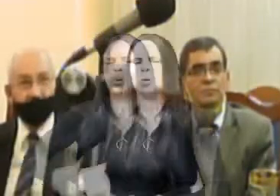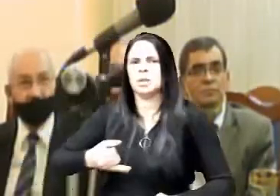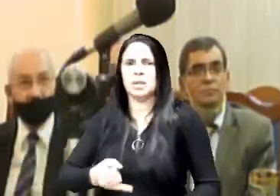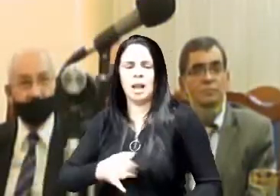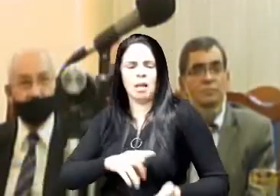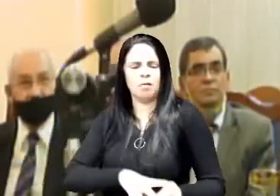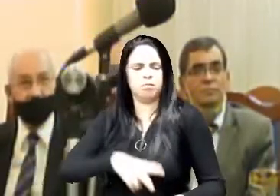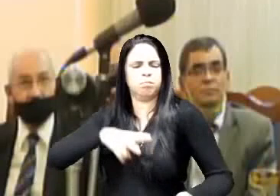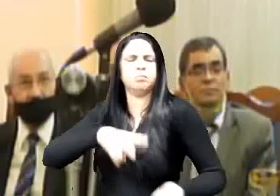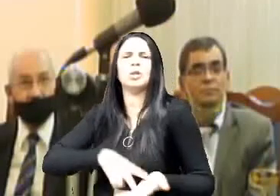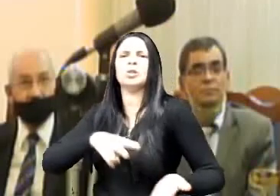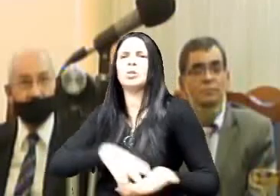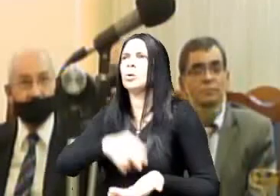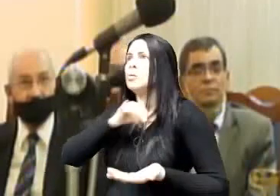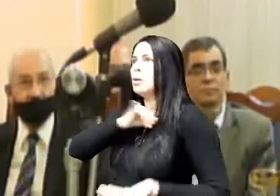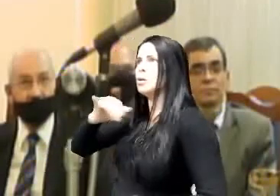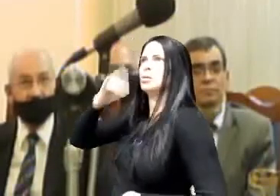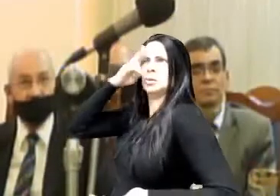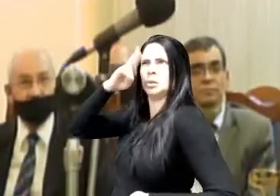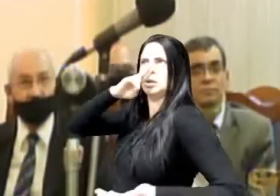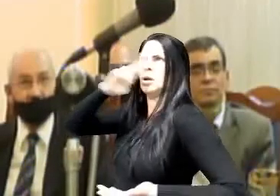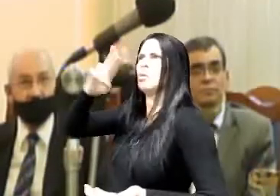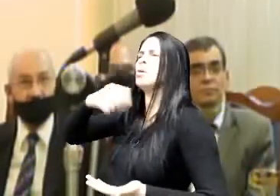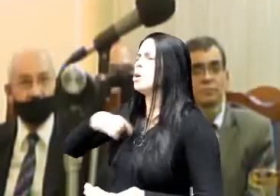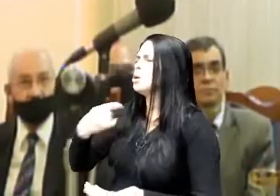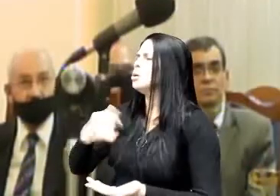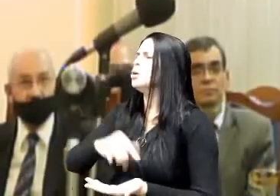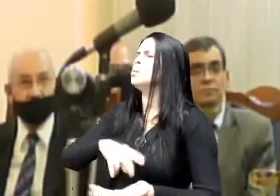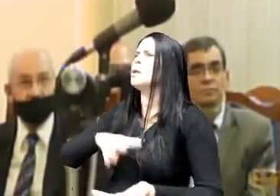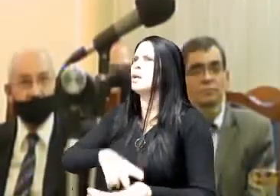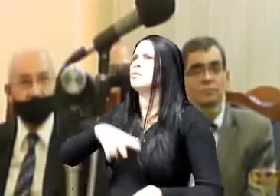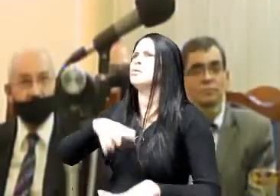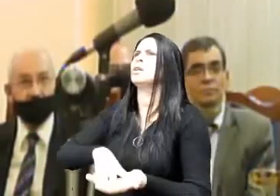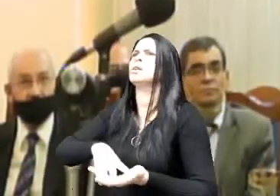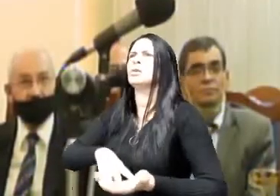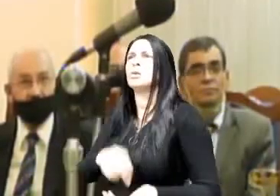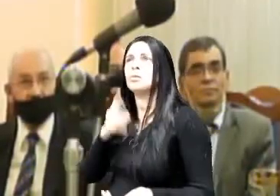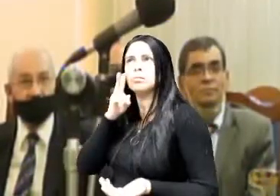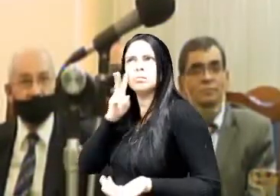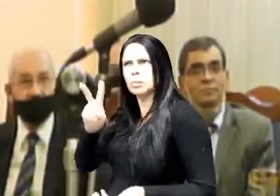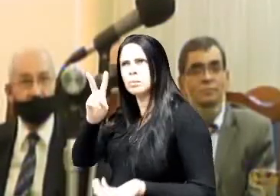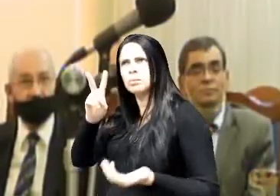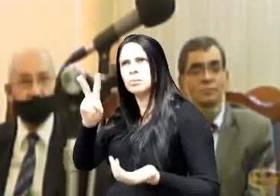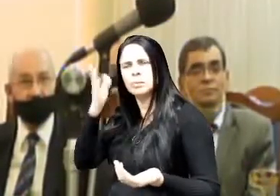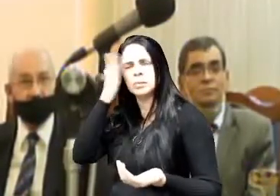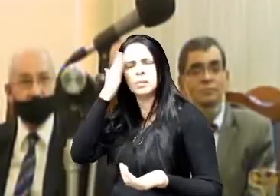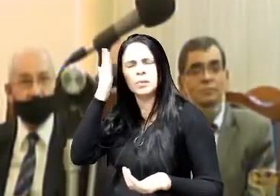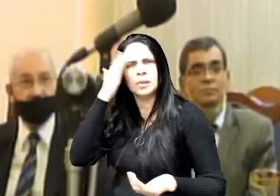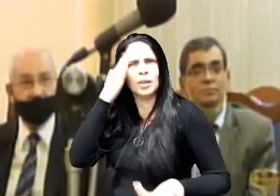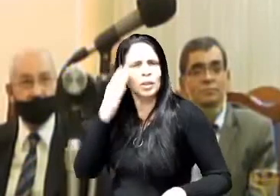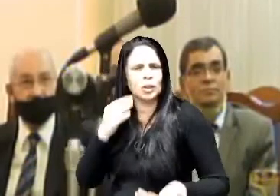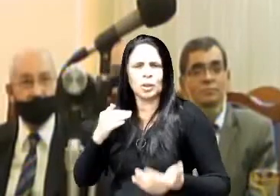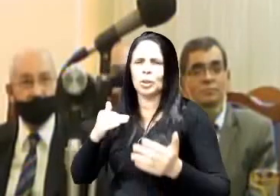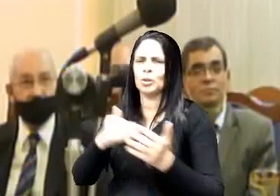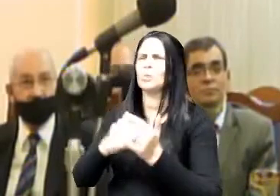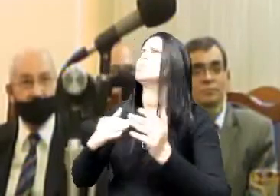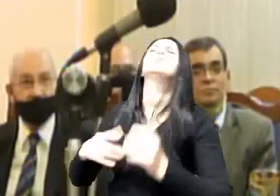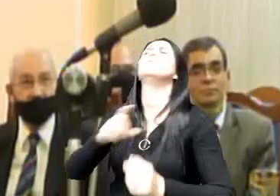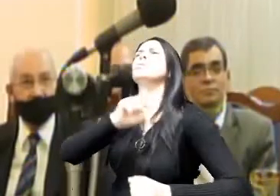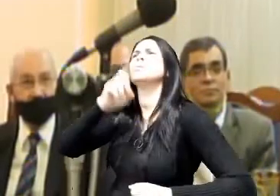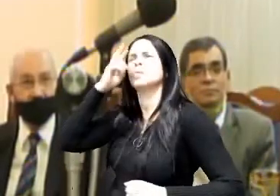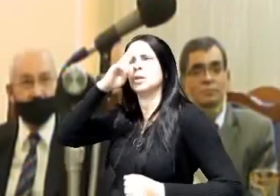e disse, Senhor, eu me levanto e agora eu reconheço que tudo